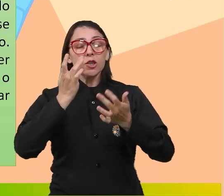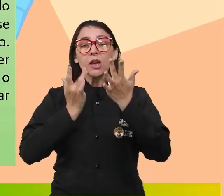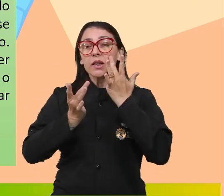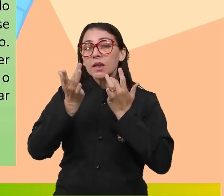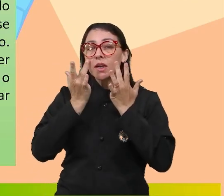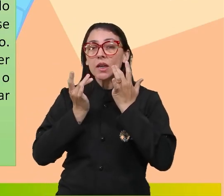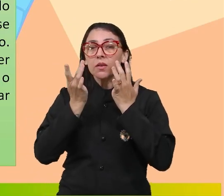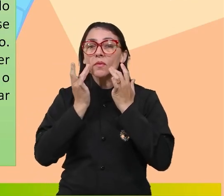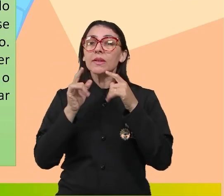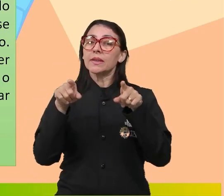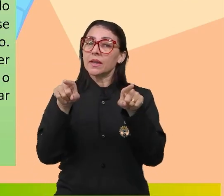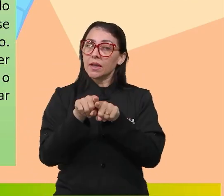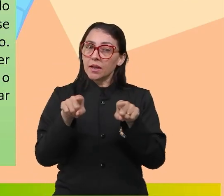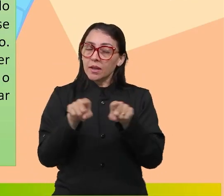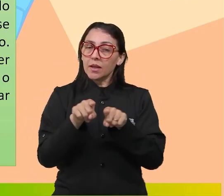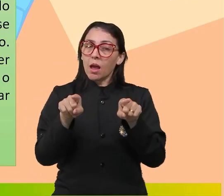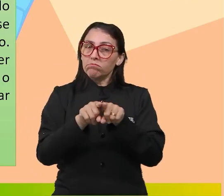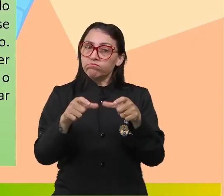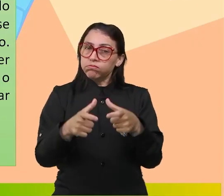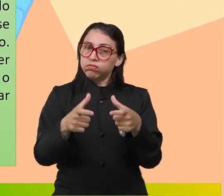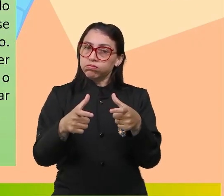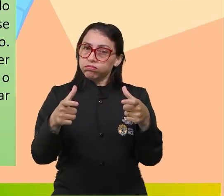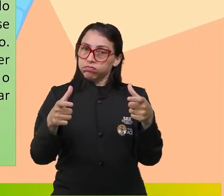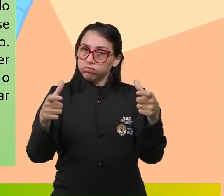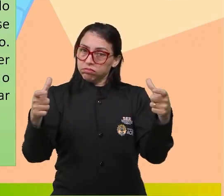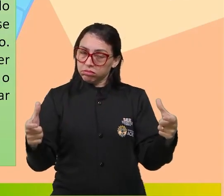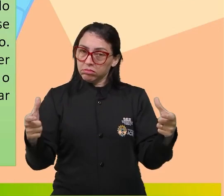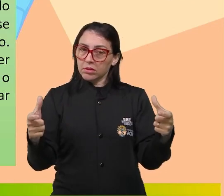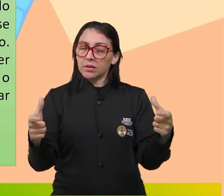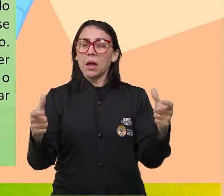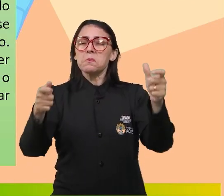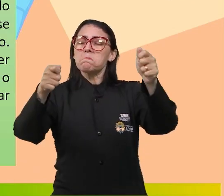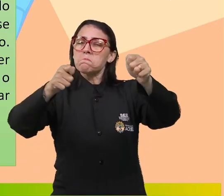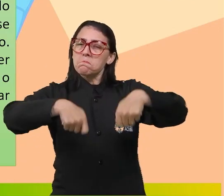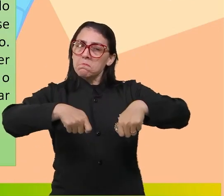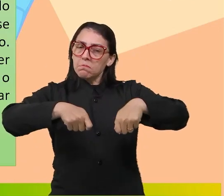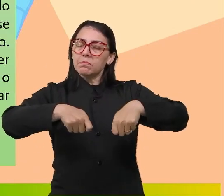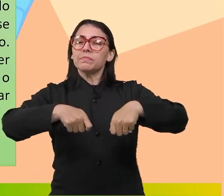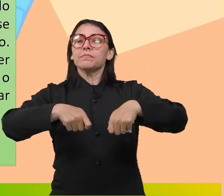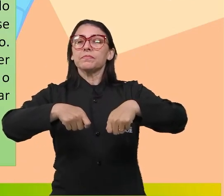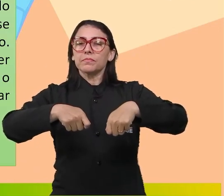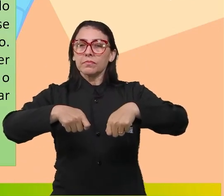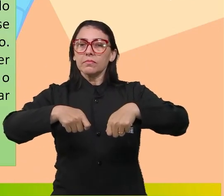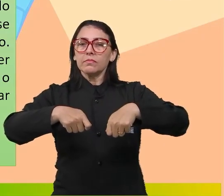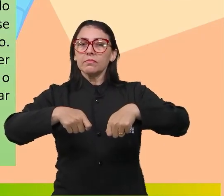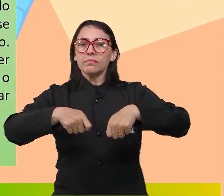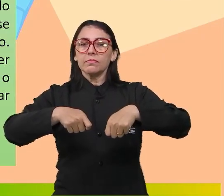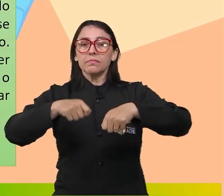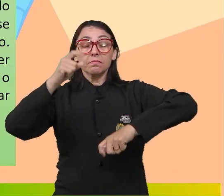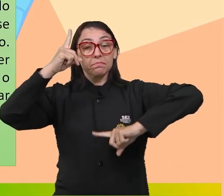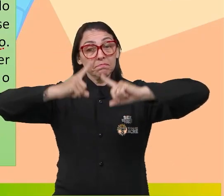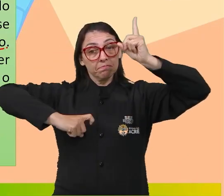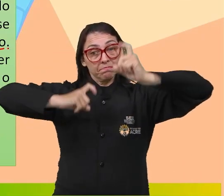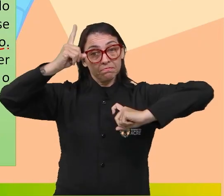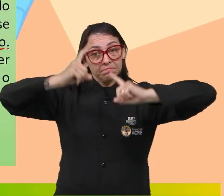teatral e, assim, amplie as possibilidades de